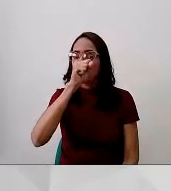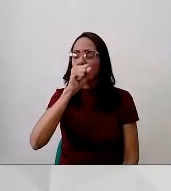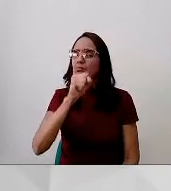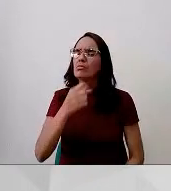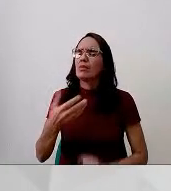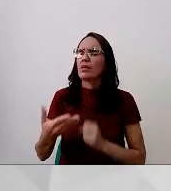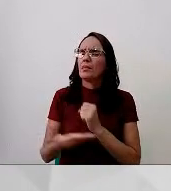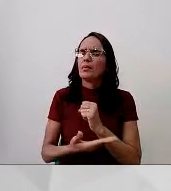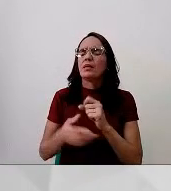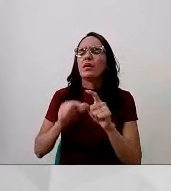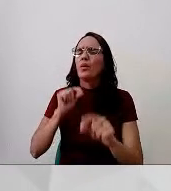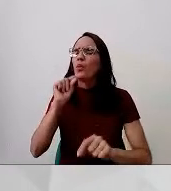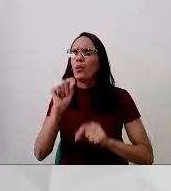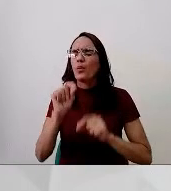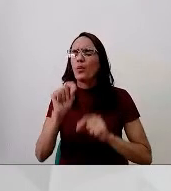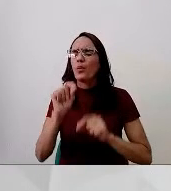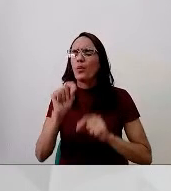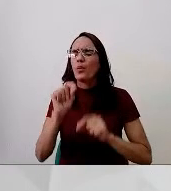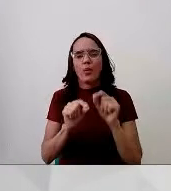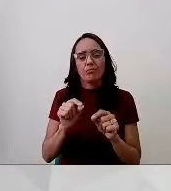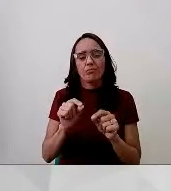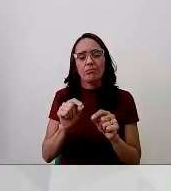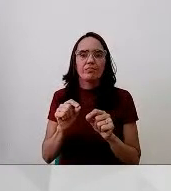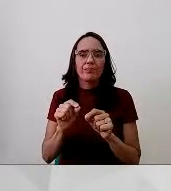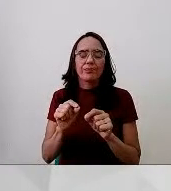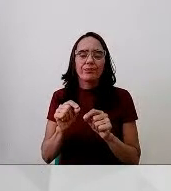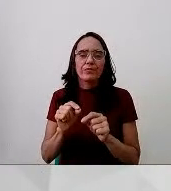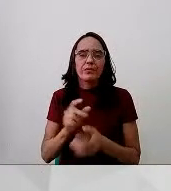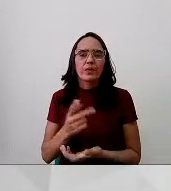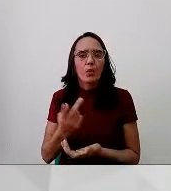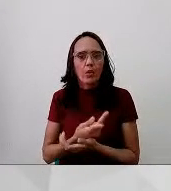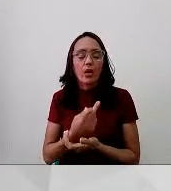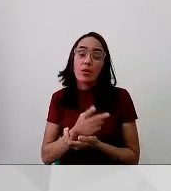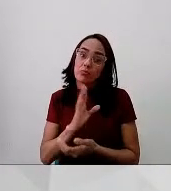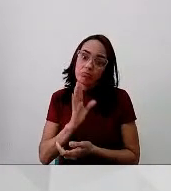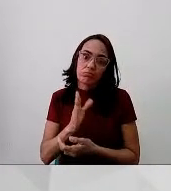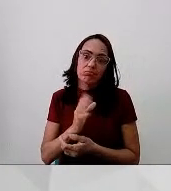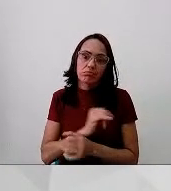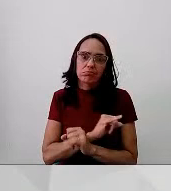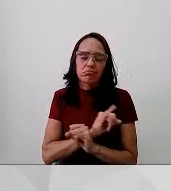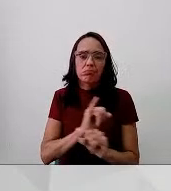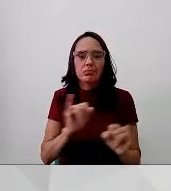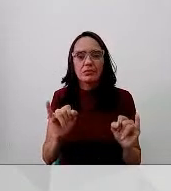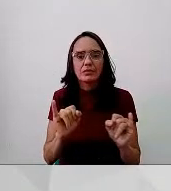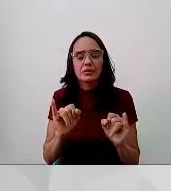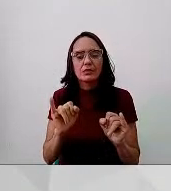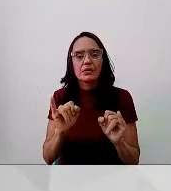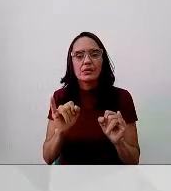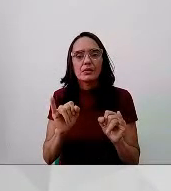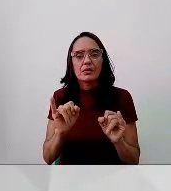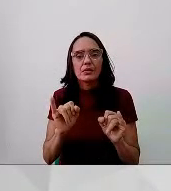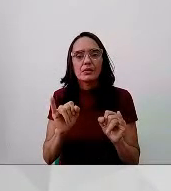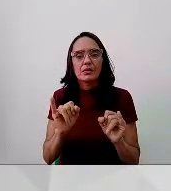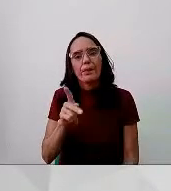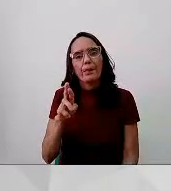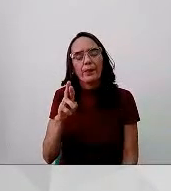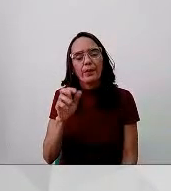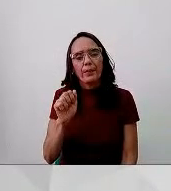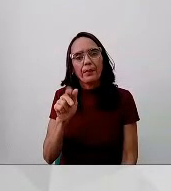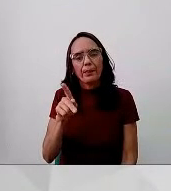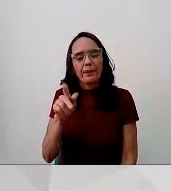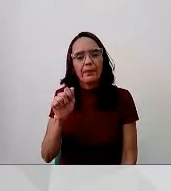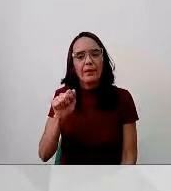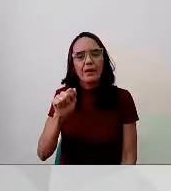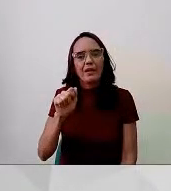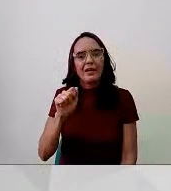erro retropropagado, é um aprendizado do tipo backpropagation, né? Backpropagation é a palavra lá em inglês.